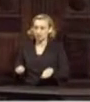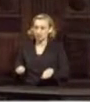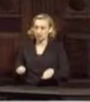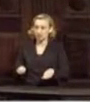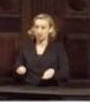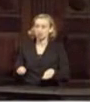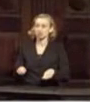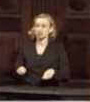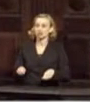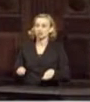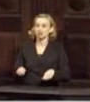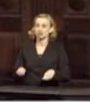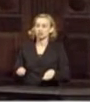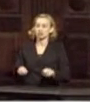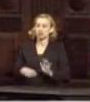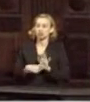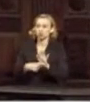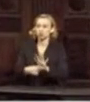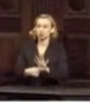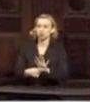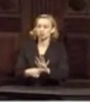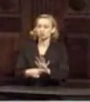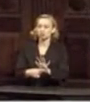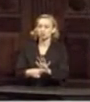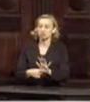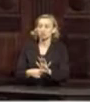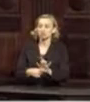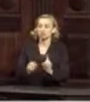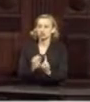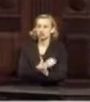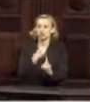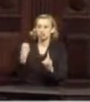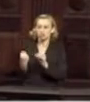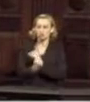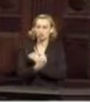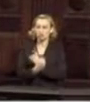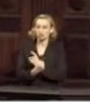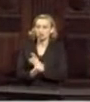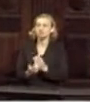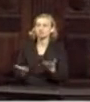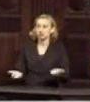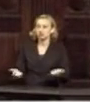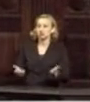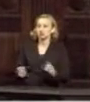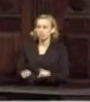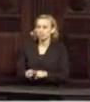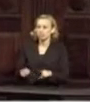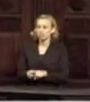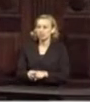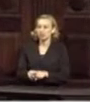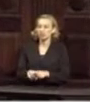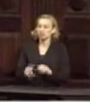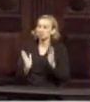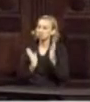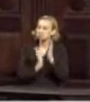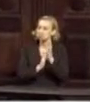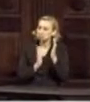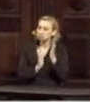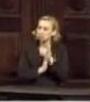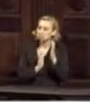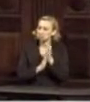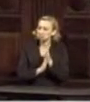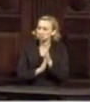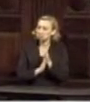auxílio enorme para a sociedade e também para os gestores públicos. Queria aqui deixar registrado o meu aplauso e a